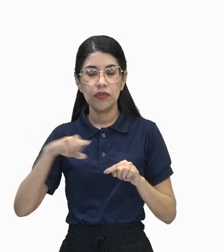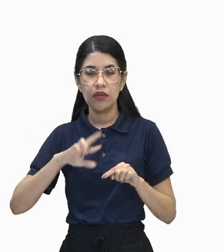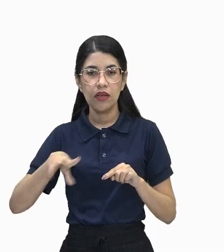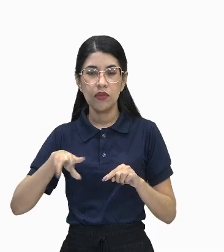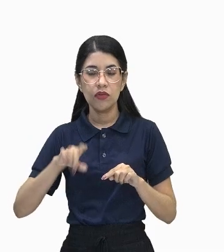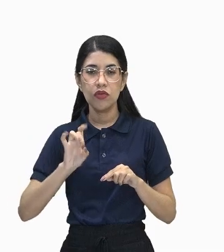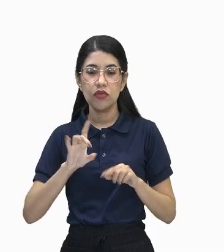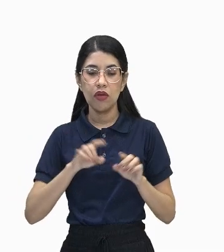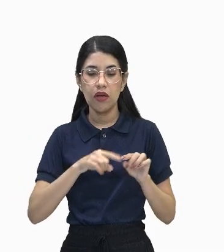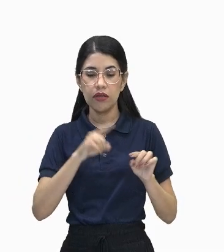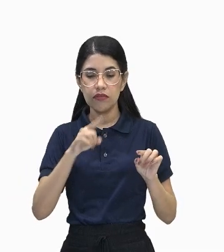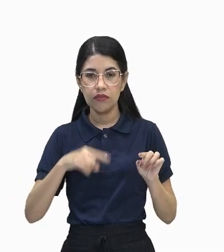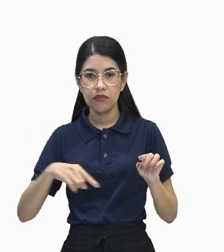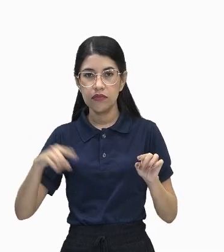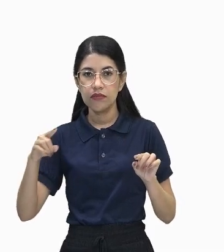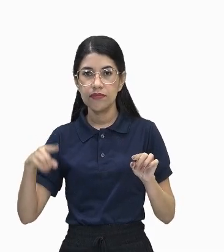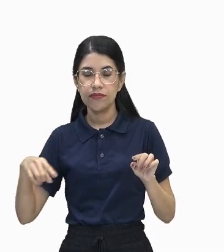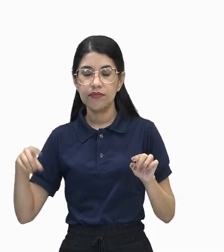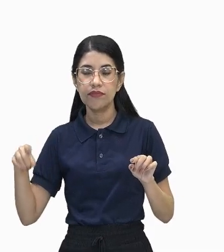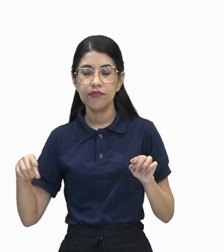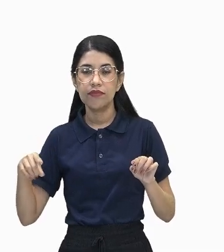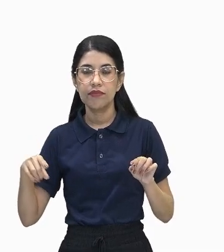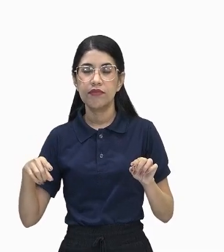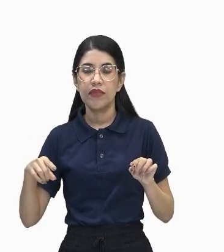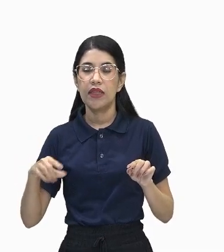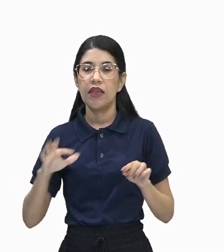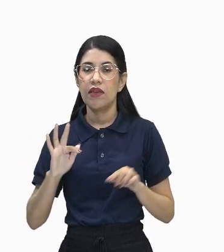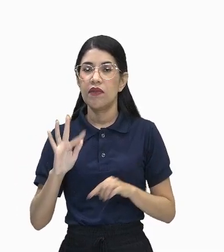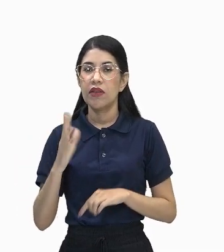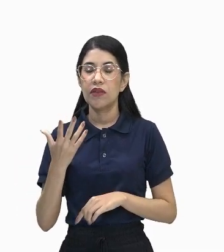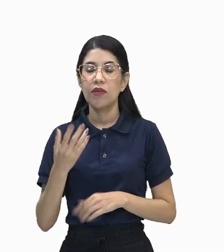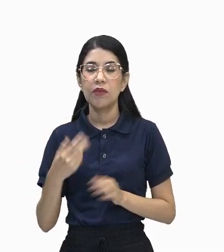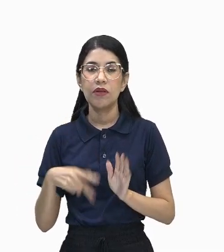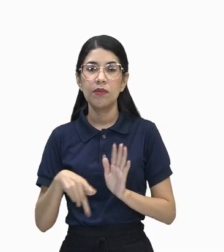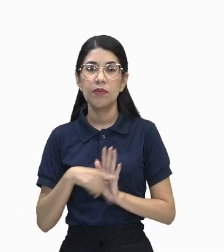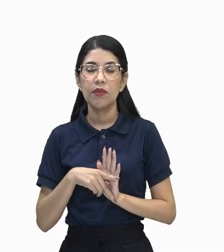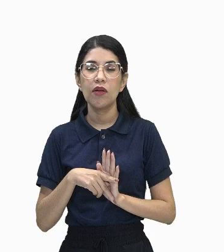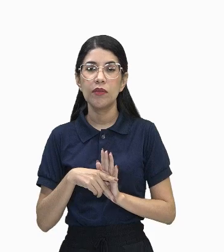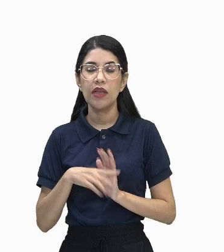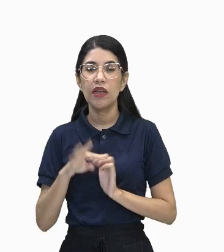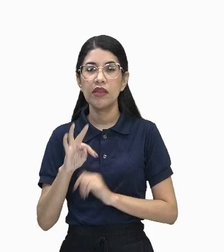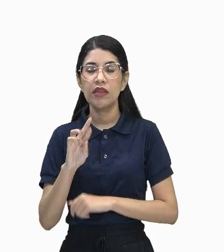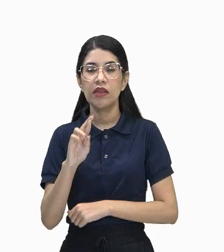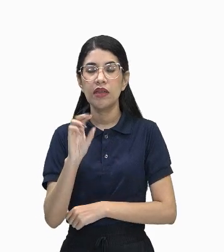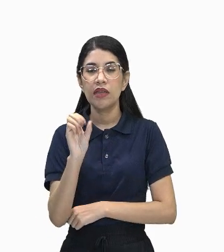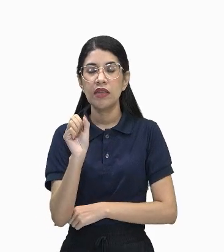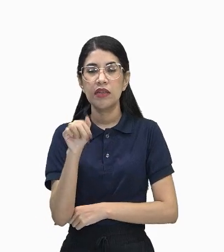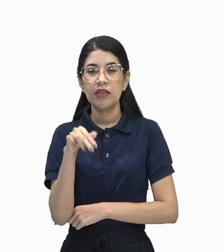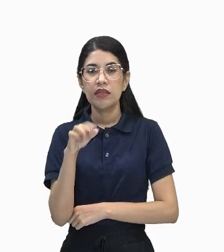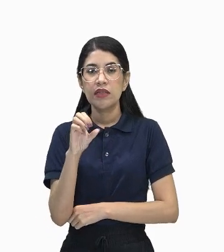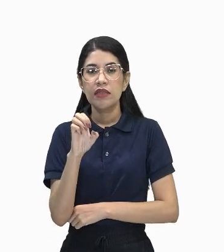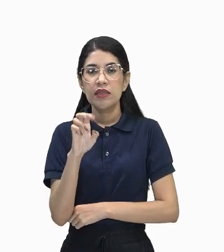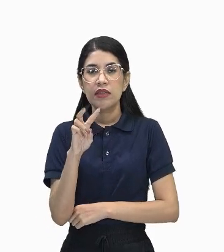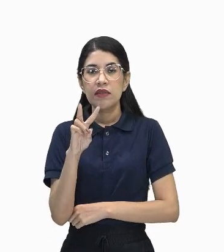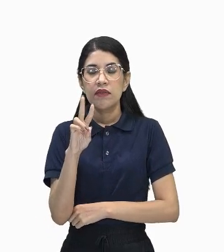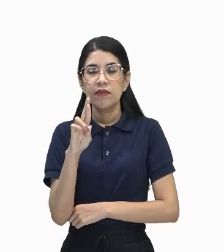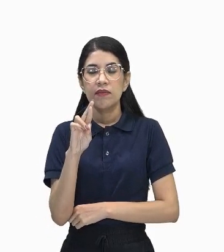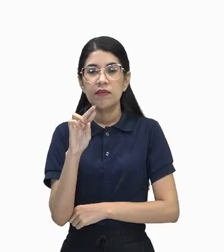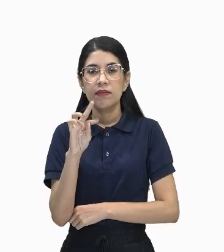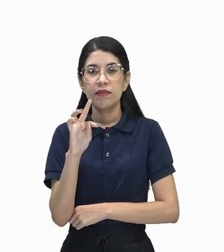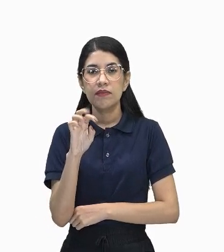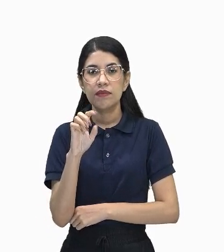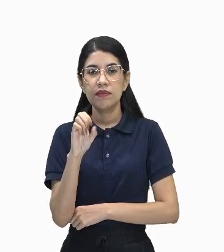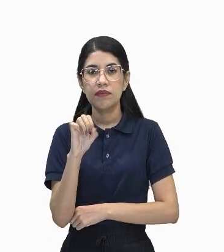ondas transversais. Esse fenômeno exclusivo das ondas transversais, que é um tipo de onda